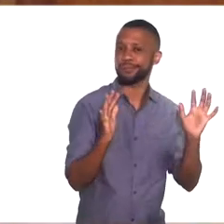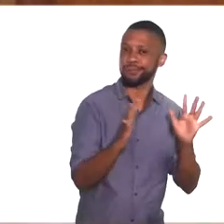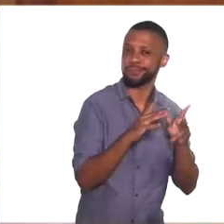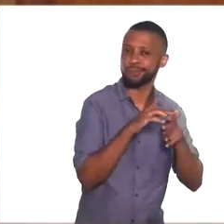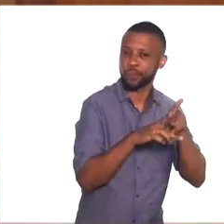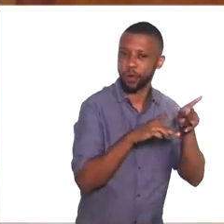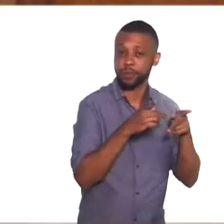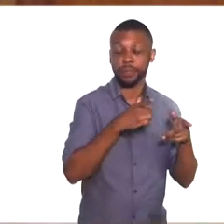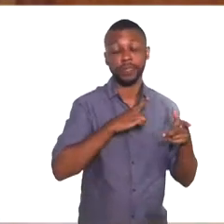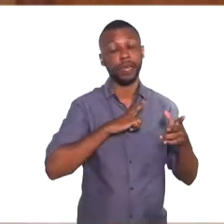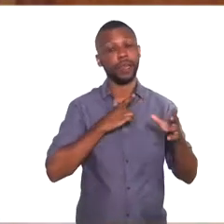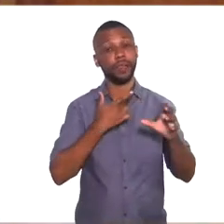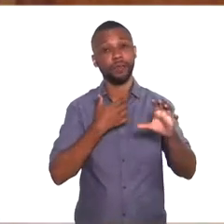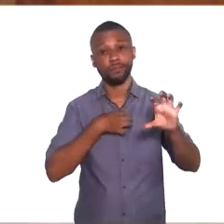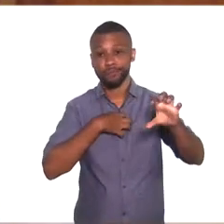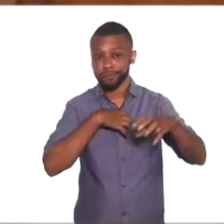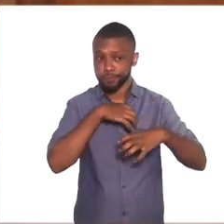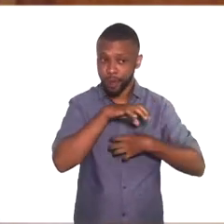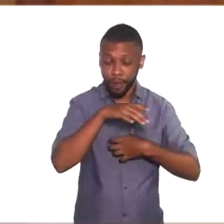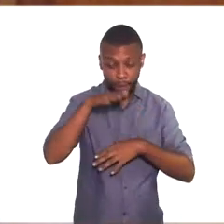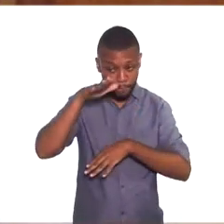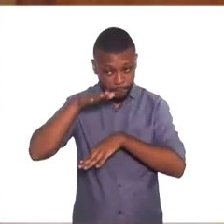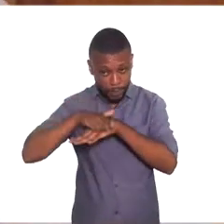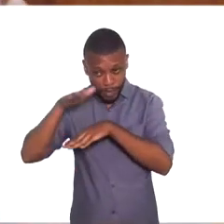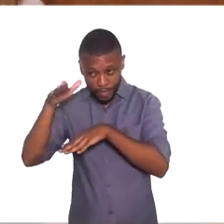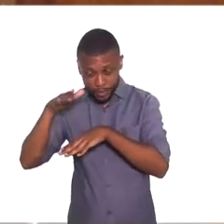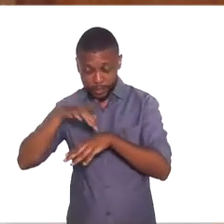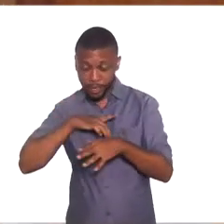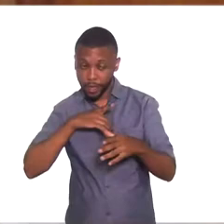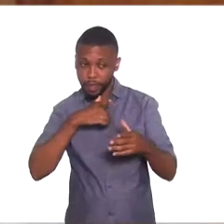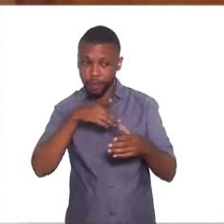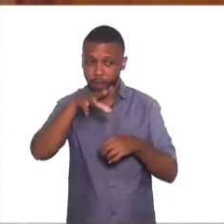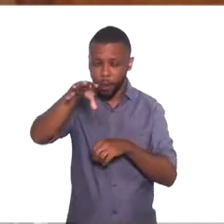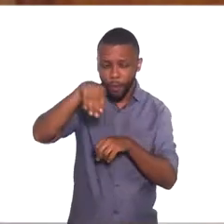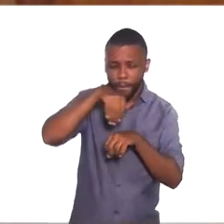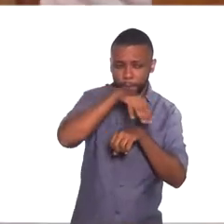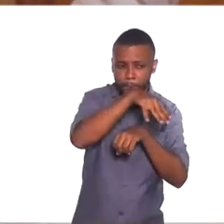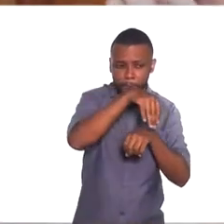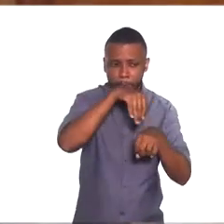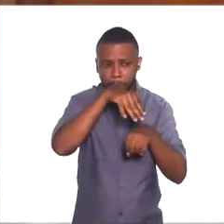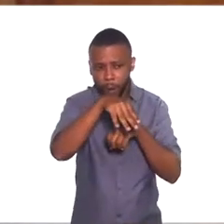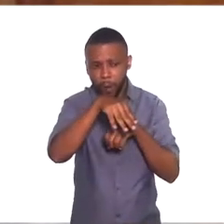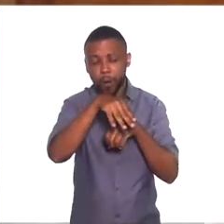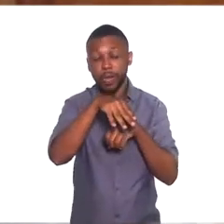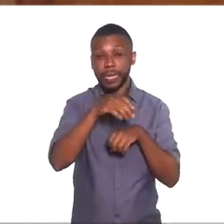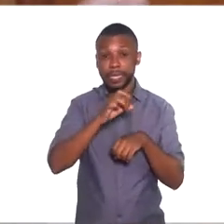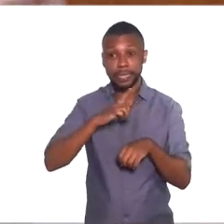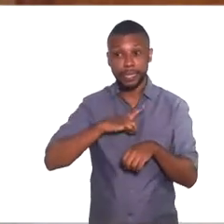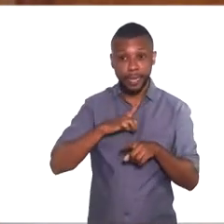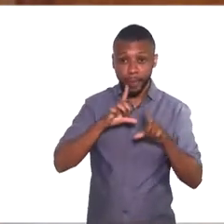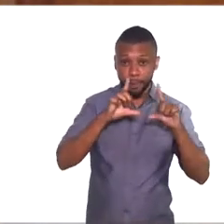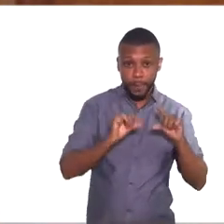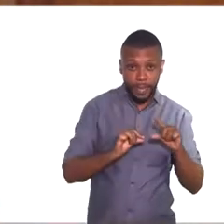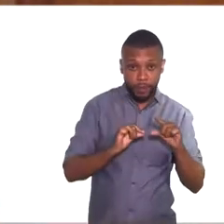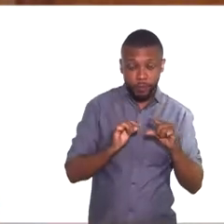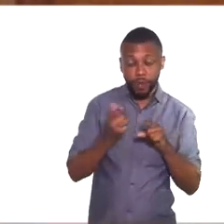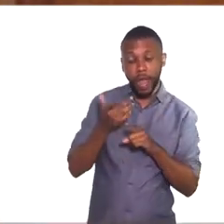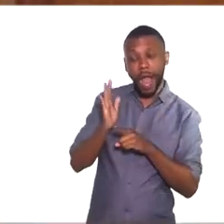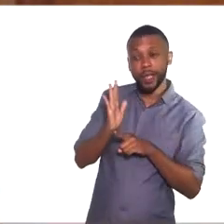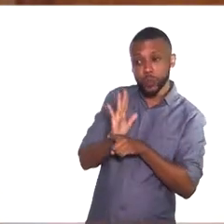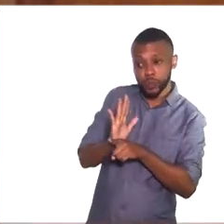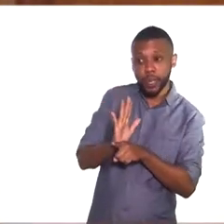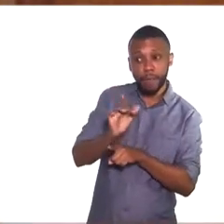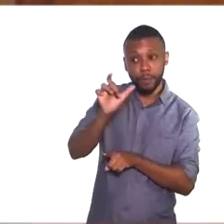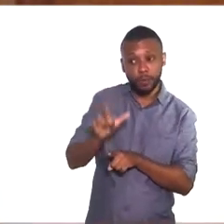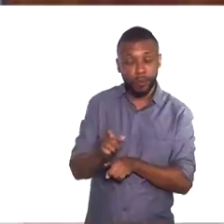vezes sempre tem aquelas que tem mais tem repartido com quem tem menos mas essa tem menos e repartir com quem tem menos ainda